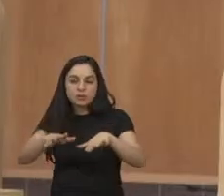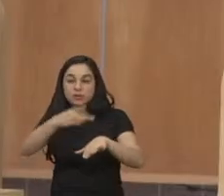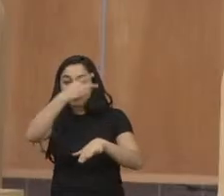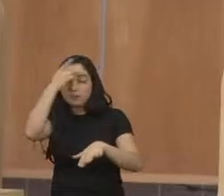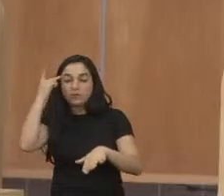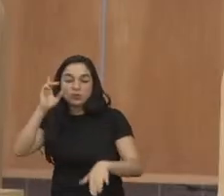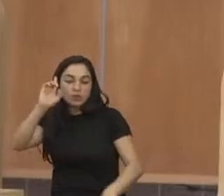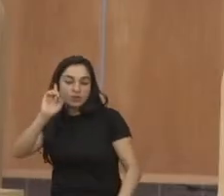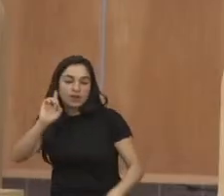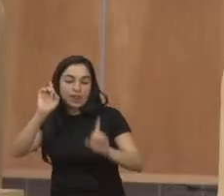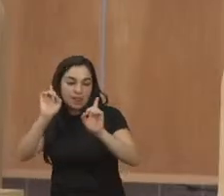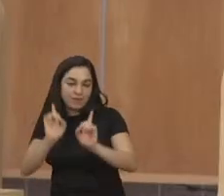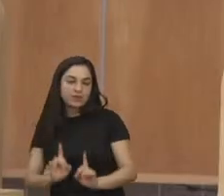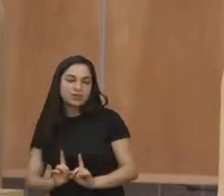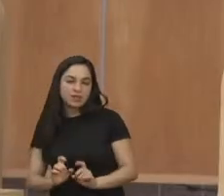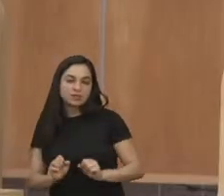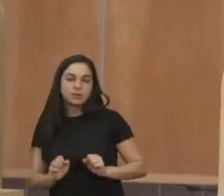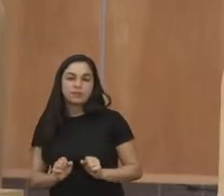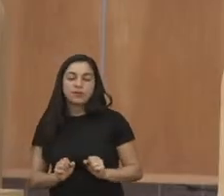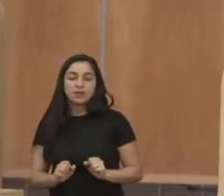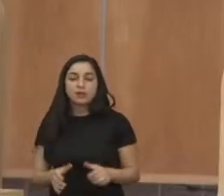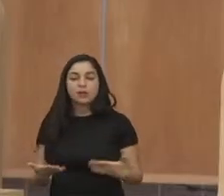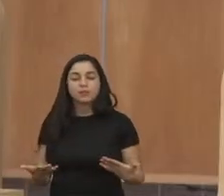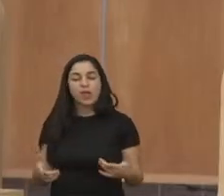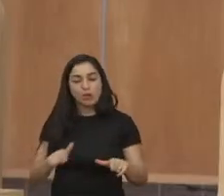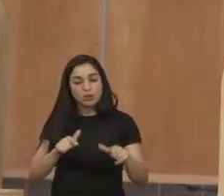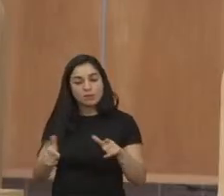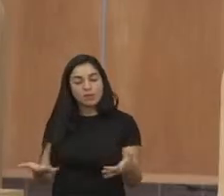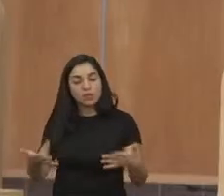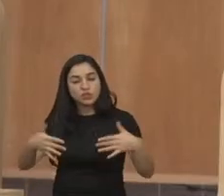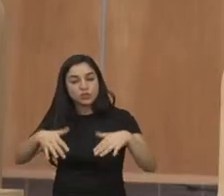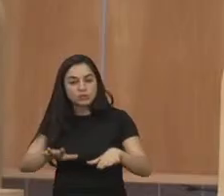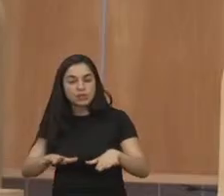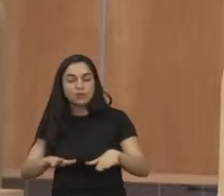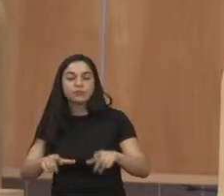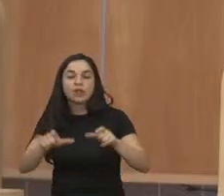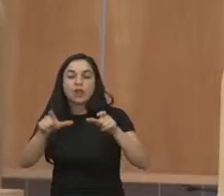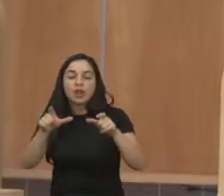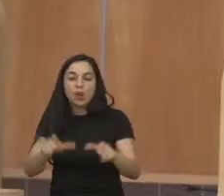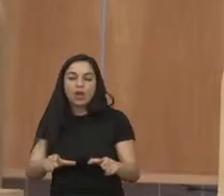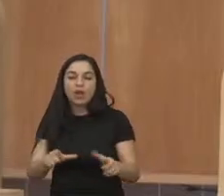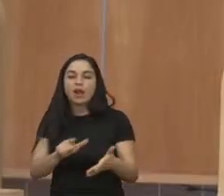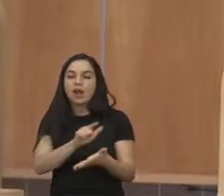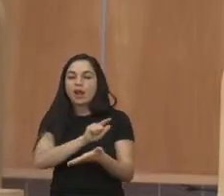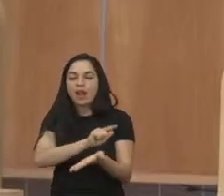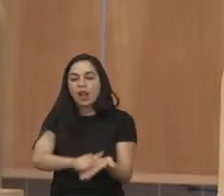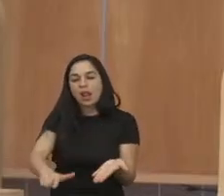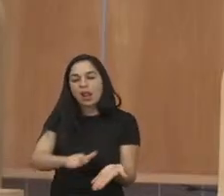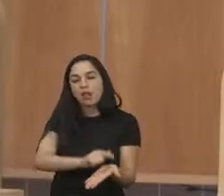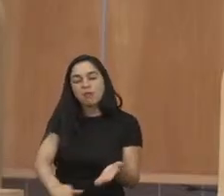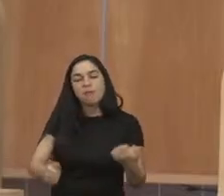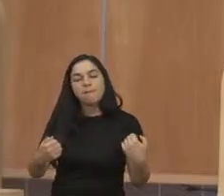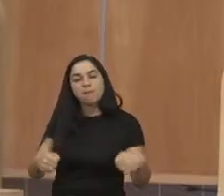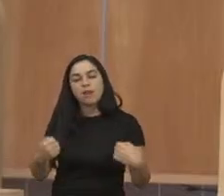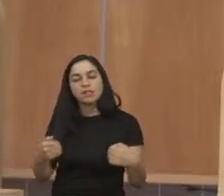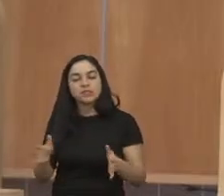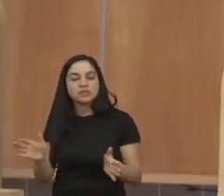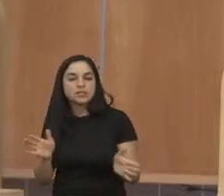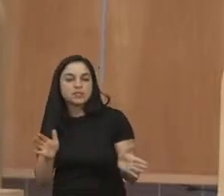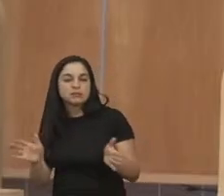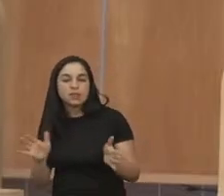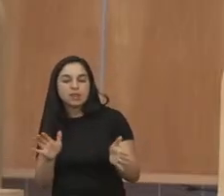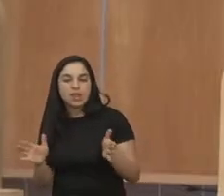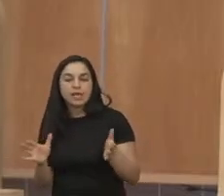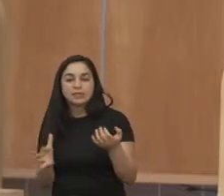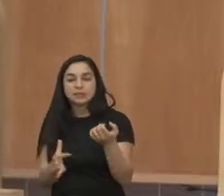de inclusão também, pois mantém os requisitos de salubridade, acessibilidade e segurança,